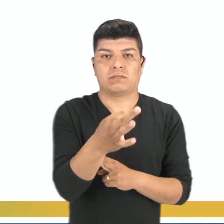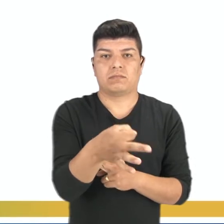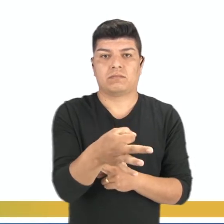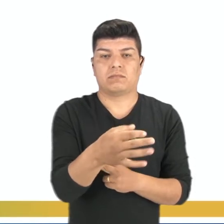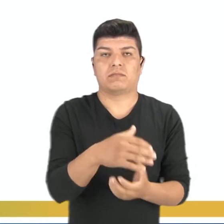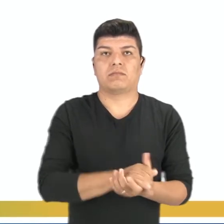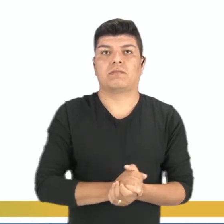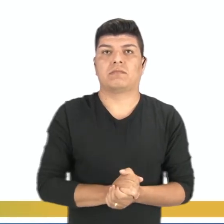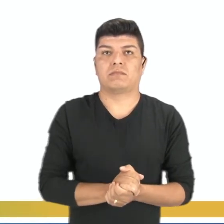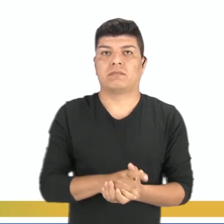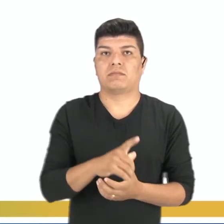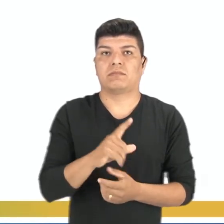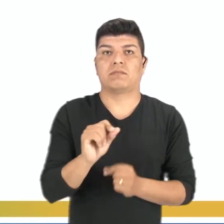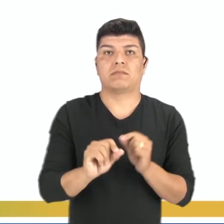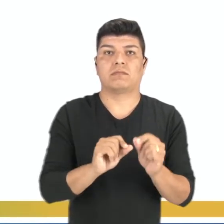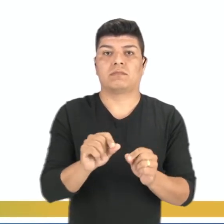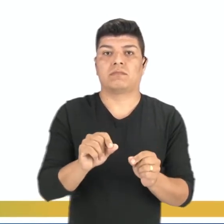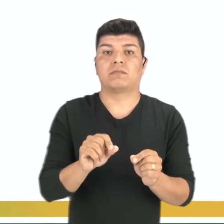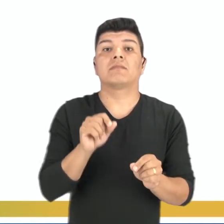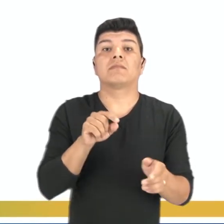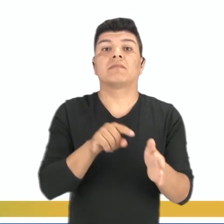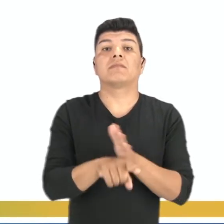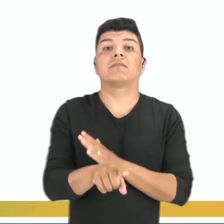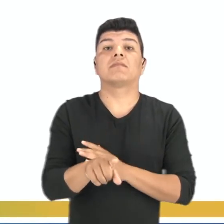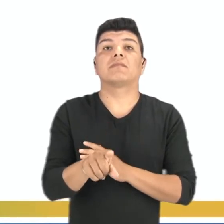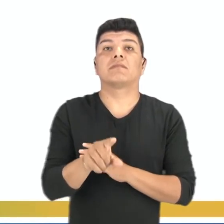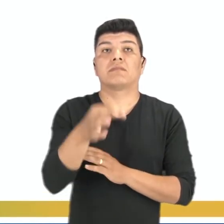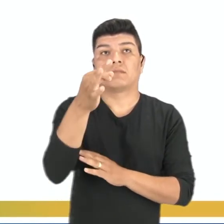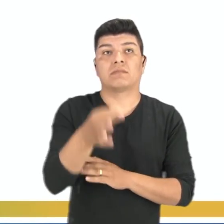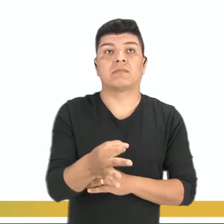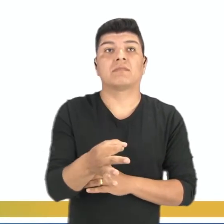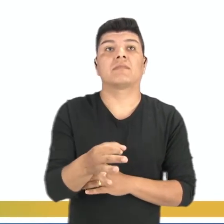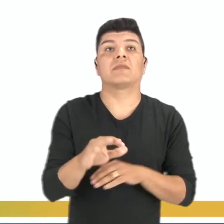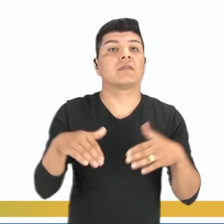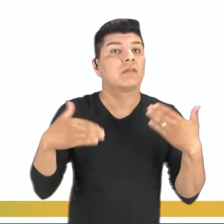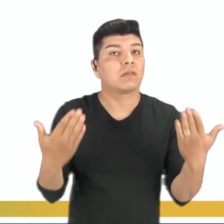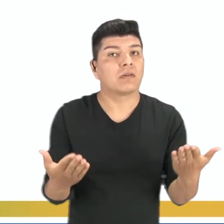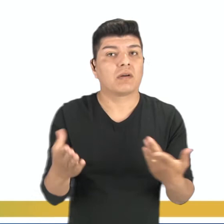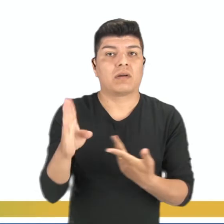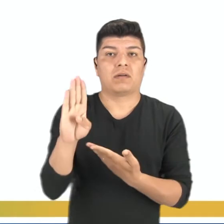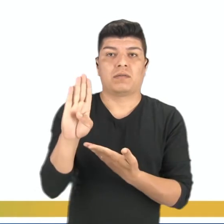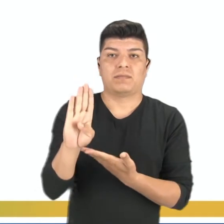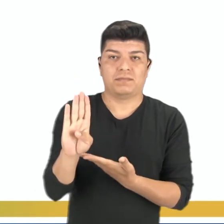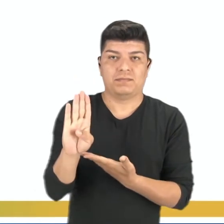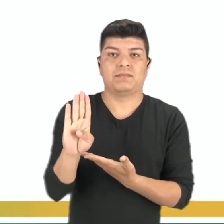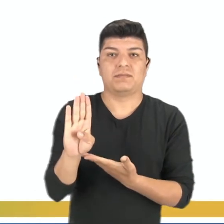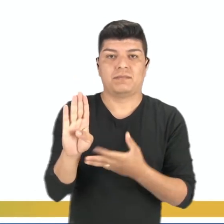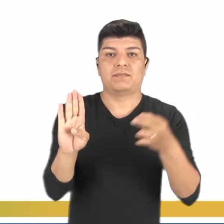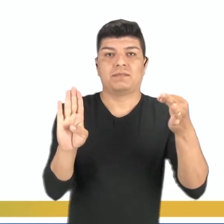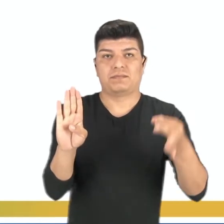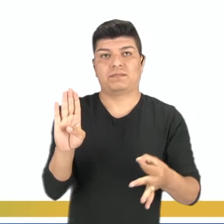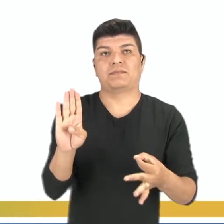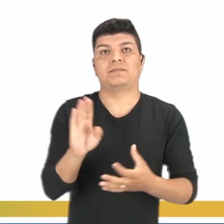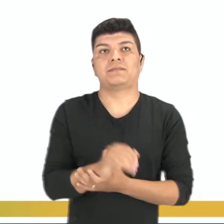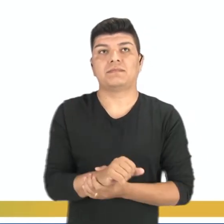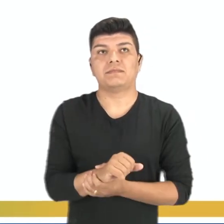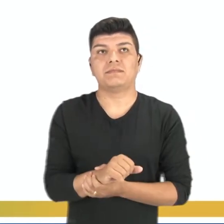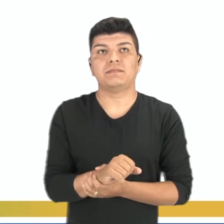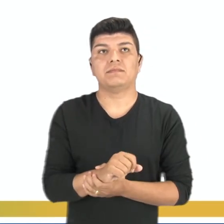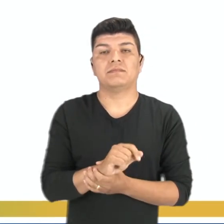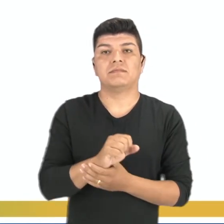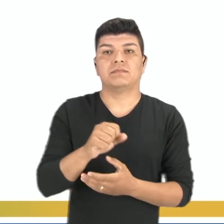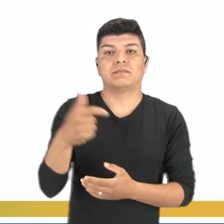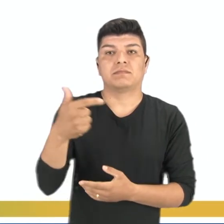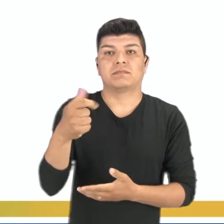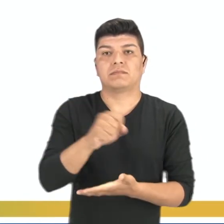certo? Então, a nossa alternativa correta é a B. Não é isso, gente? Agora nós vamos ao